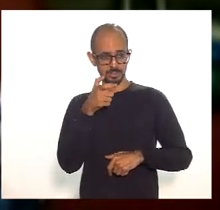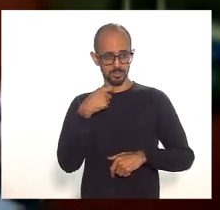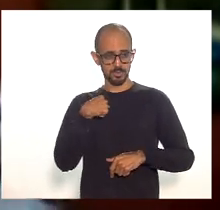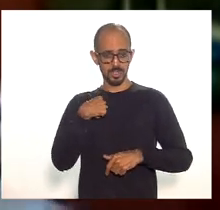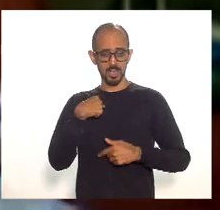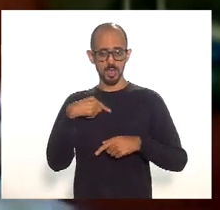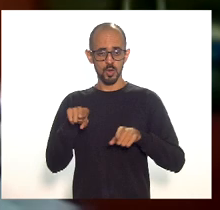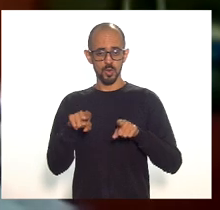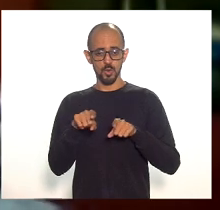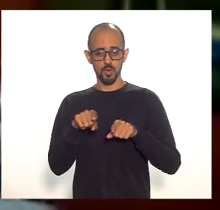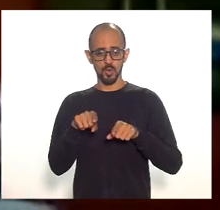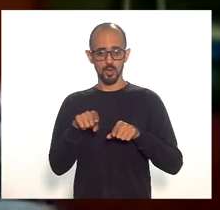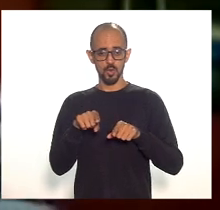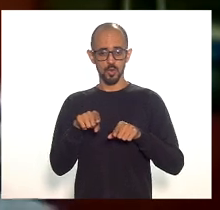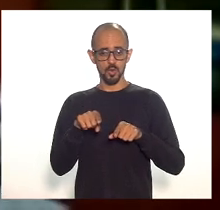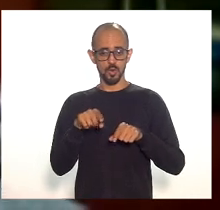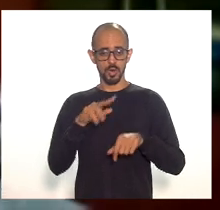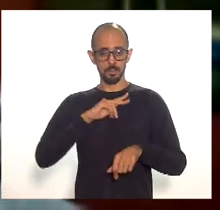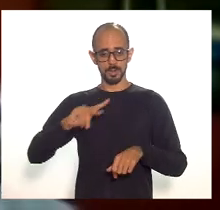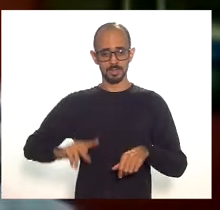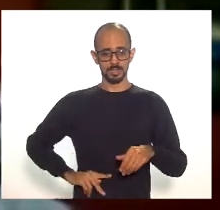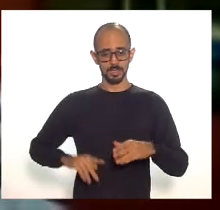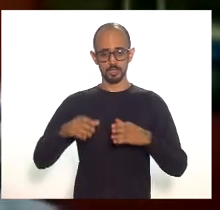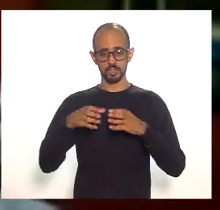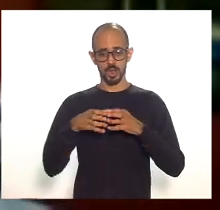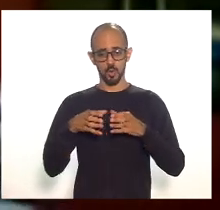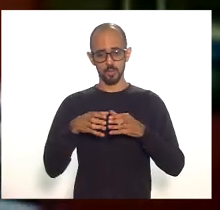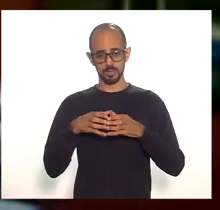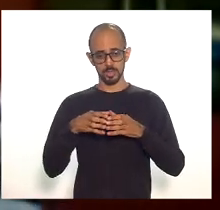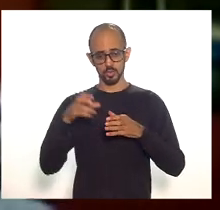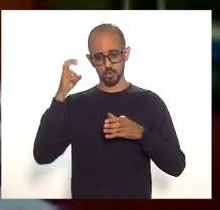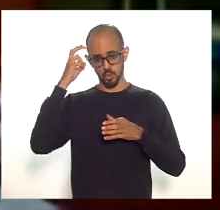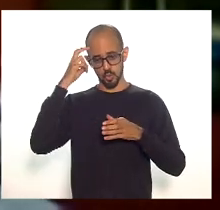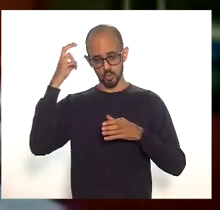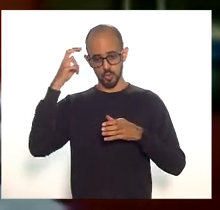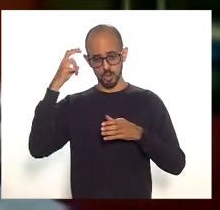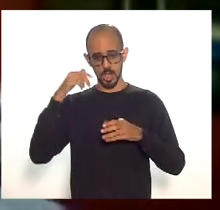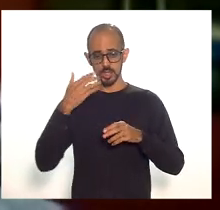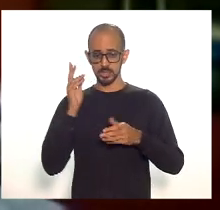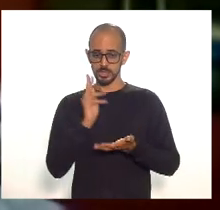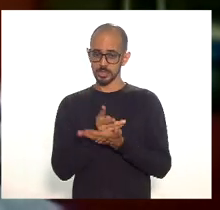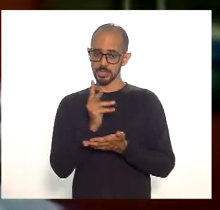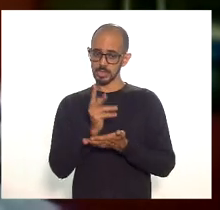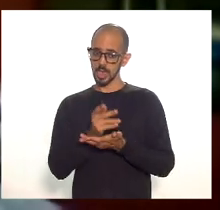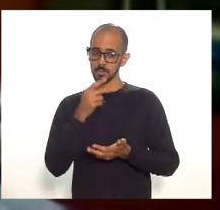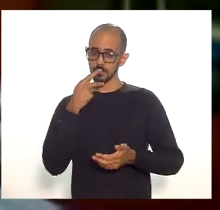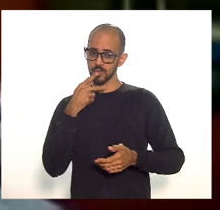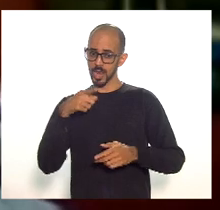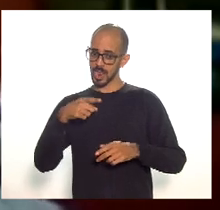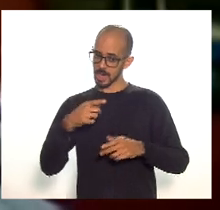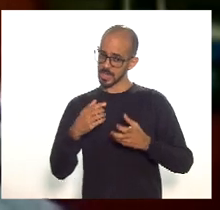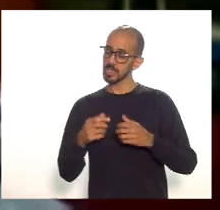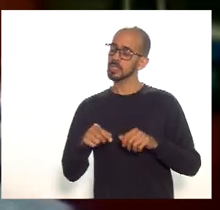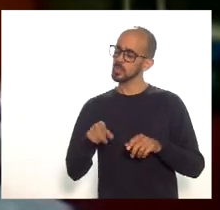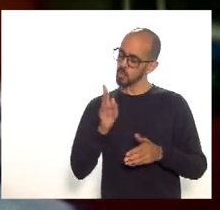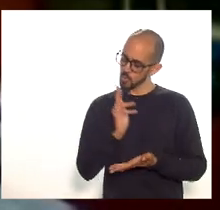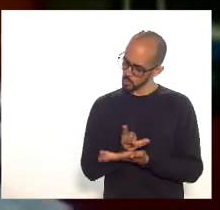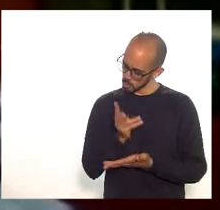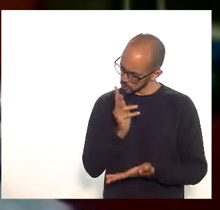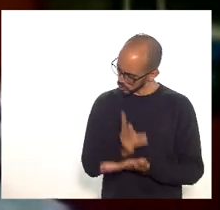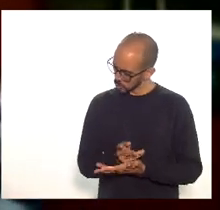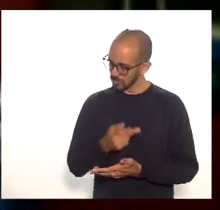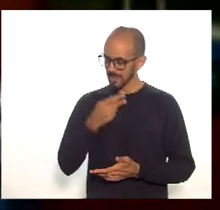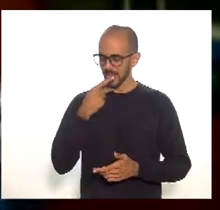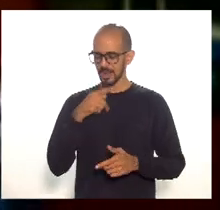da presidência da Comissão de Cultura, eu sempre falei, continuo falando e afirmando que